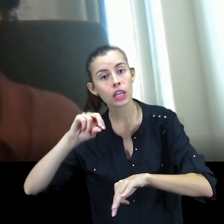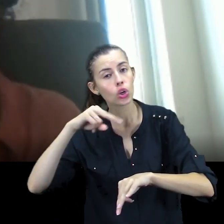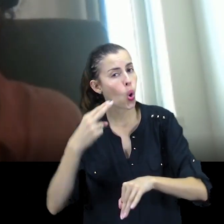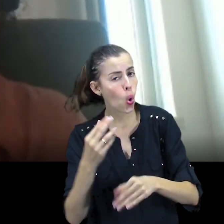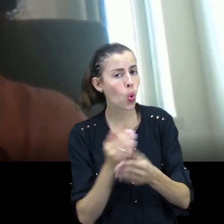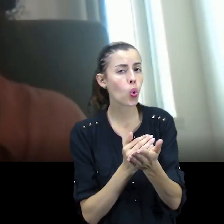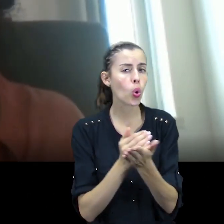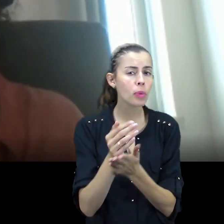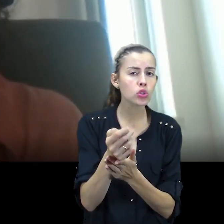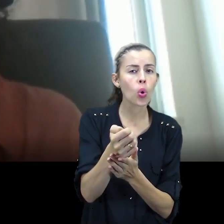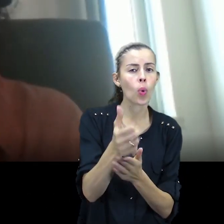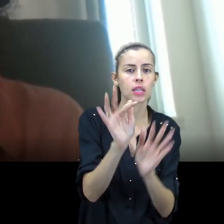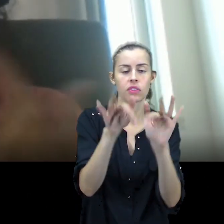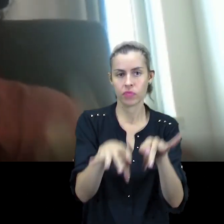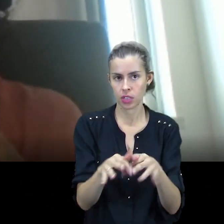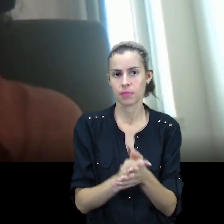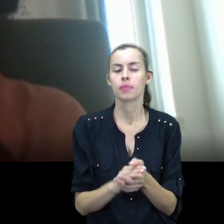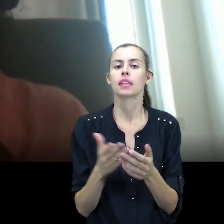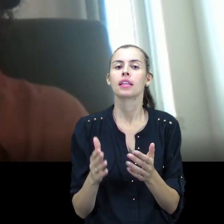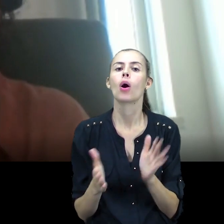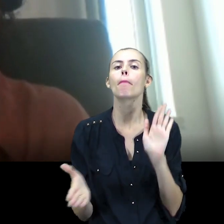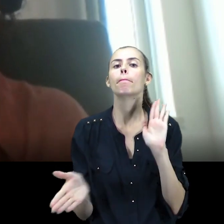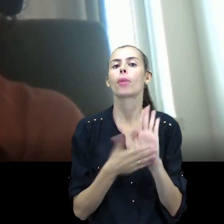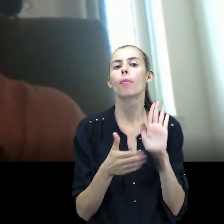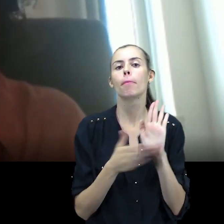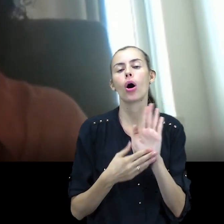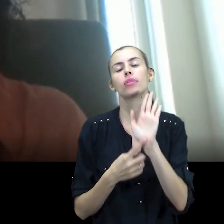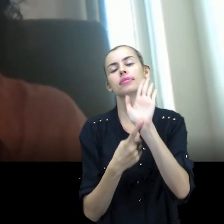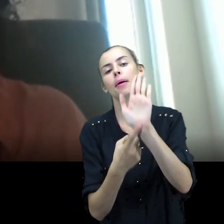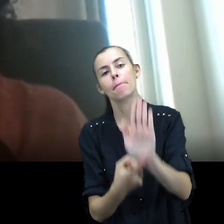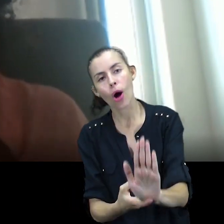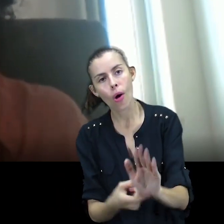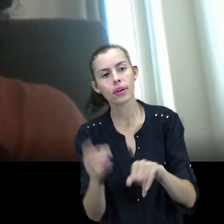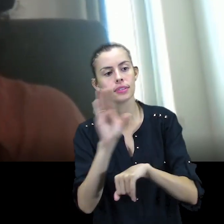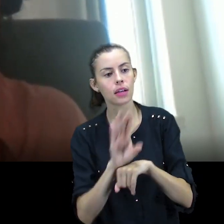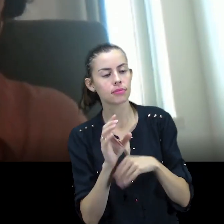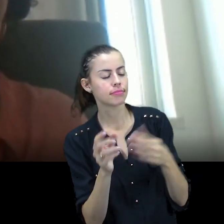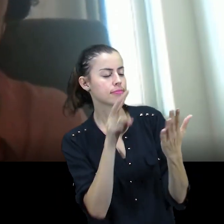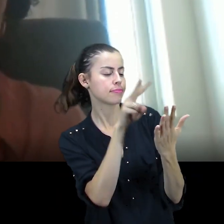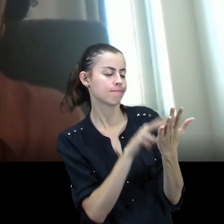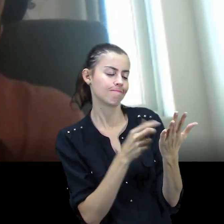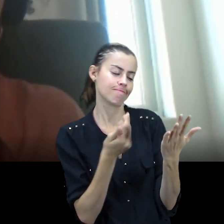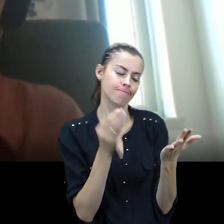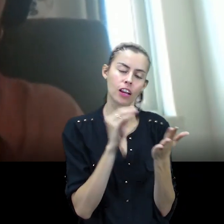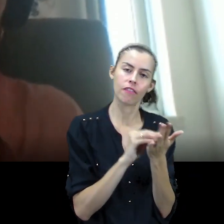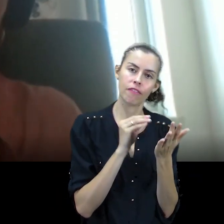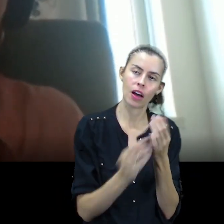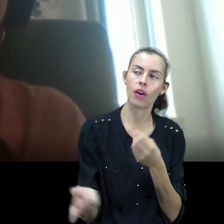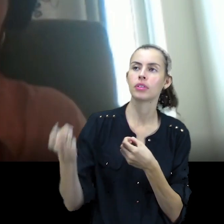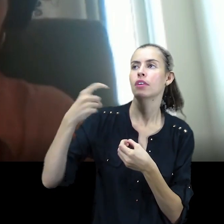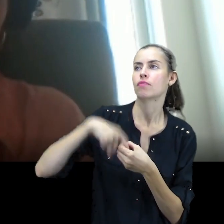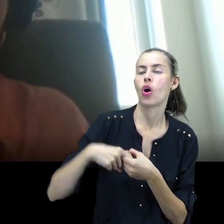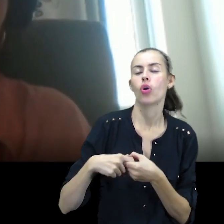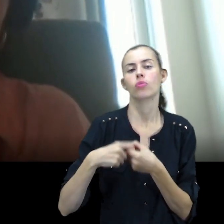princípios, devolve, indicando correções, mas já estão nesse diálogo. E educação para a cidadania, a mesma coisa. A gente tem